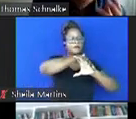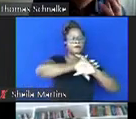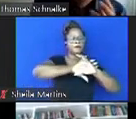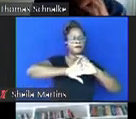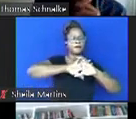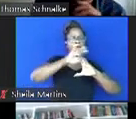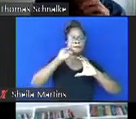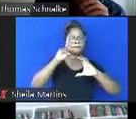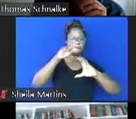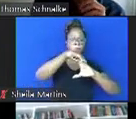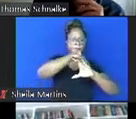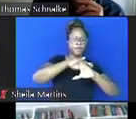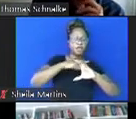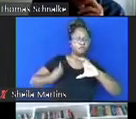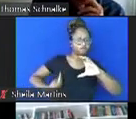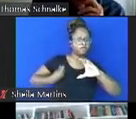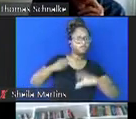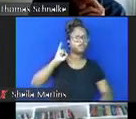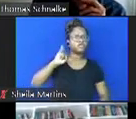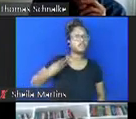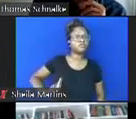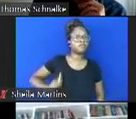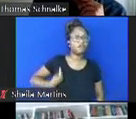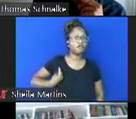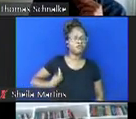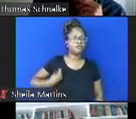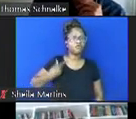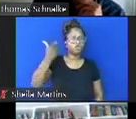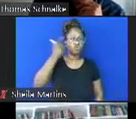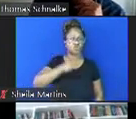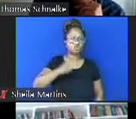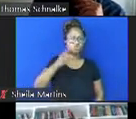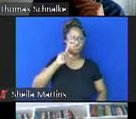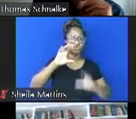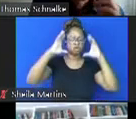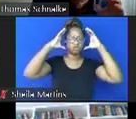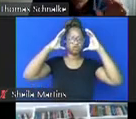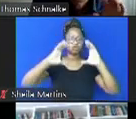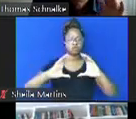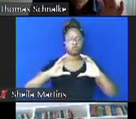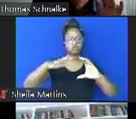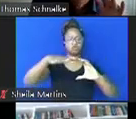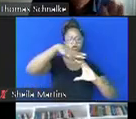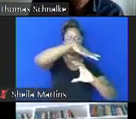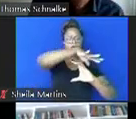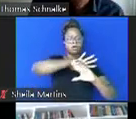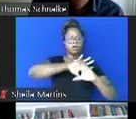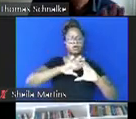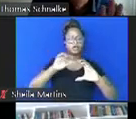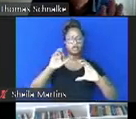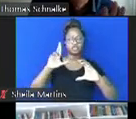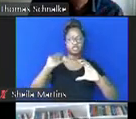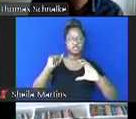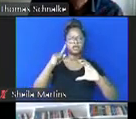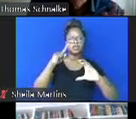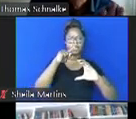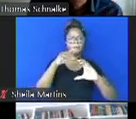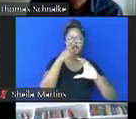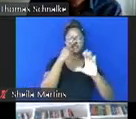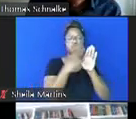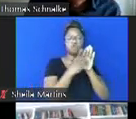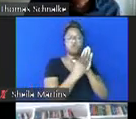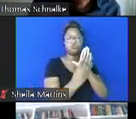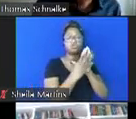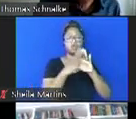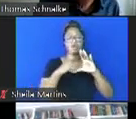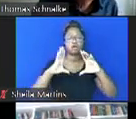paciente vivo, a cera era usada para fazer modelos ou moulage. Então,